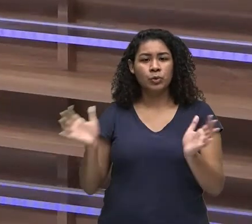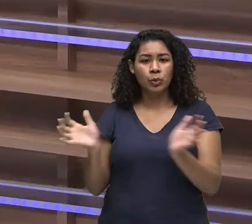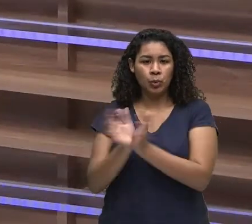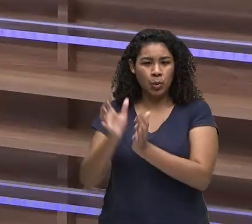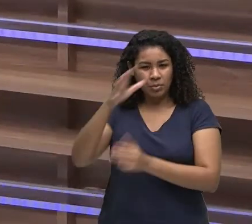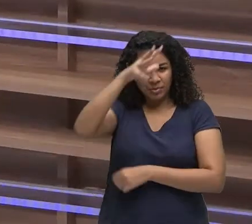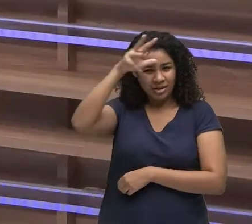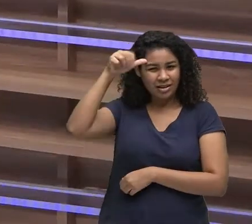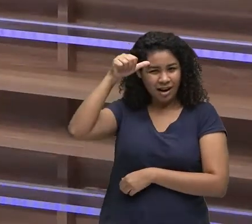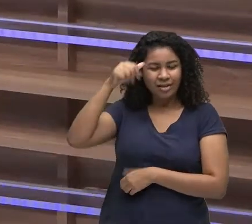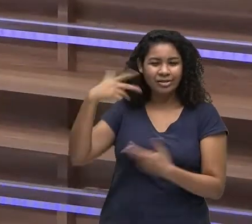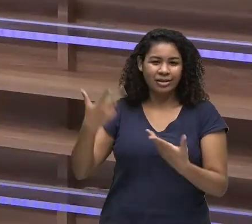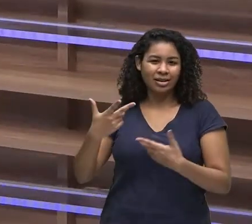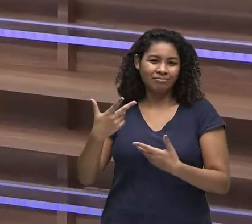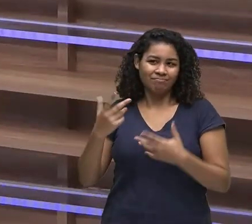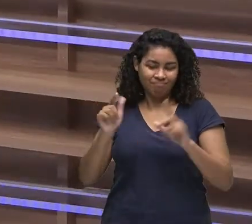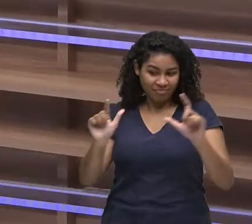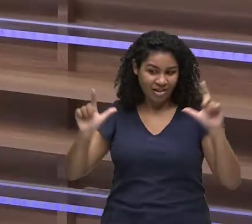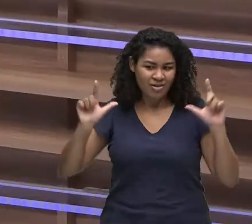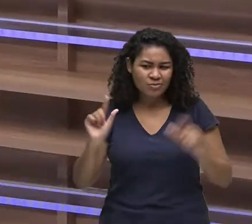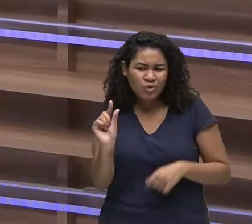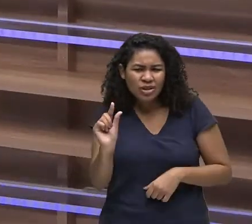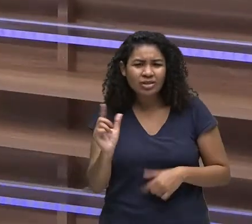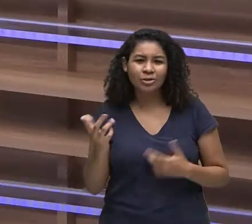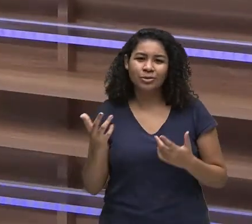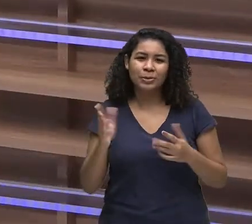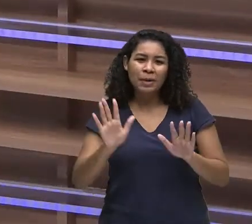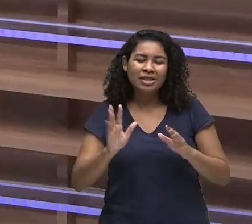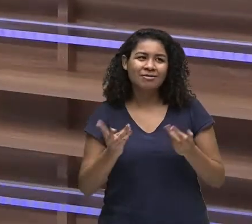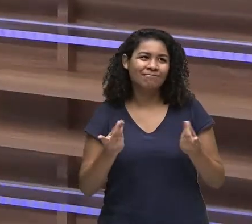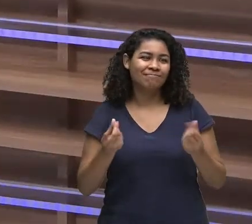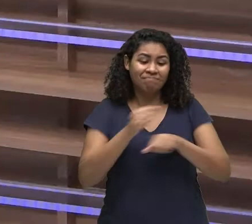pouco, mas não temos tanta expressividade. Esse é um fato que eu